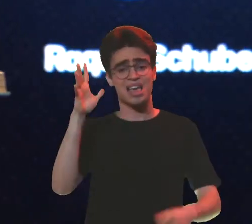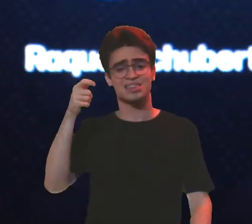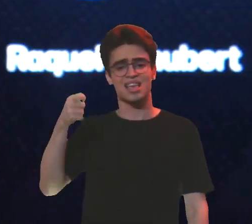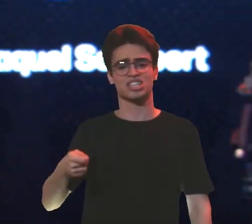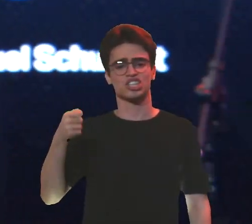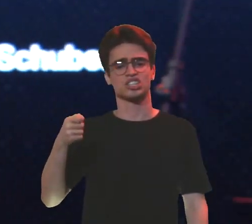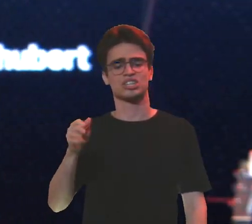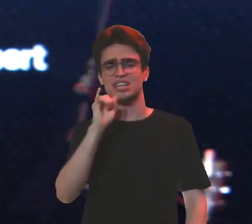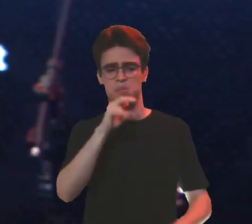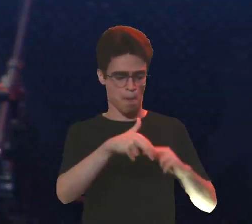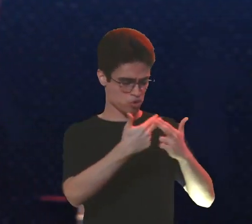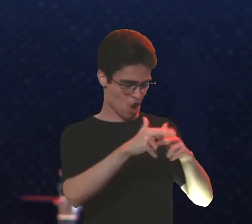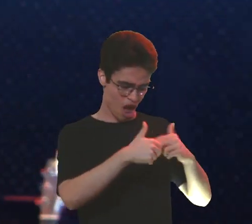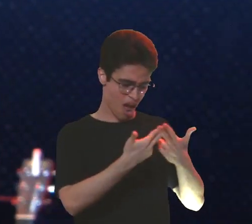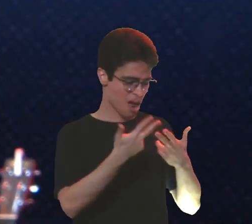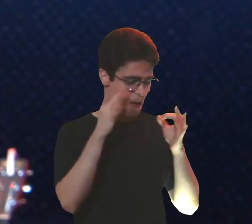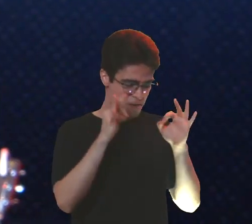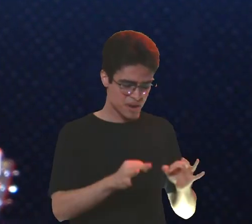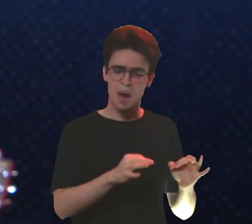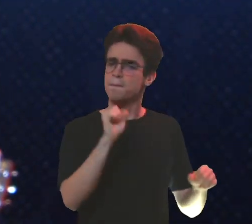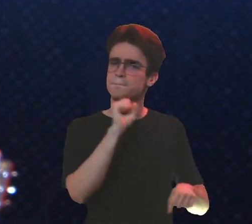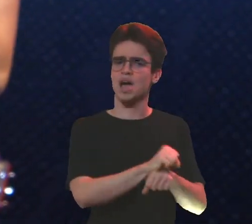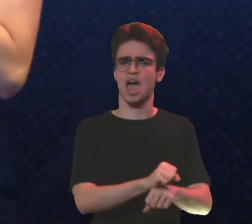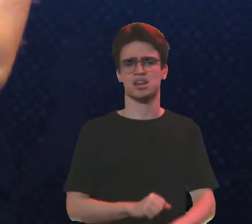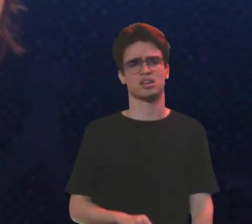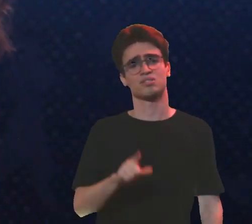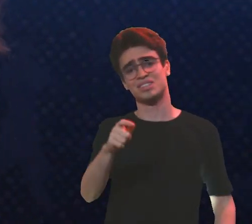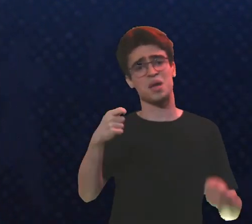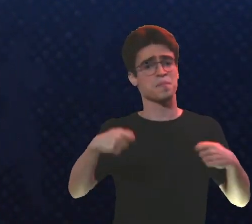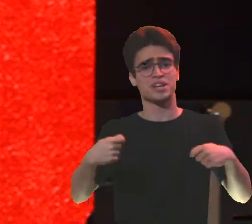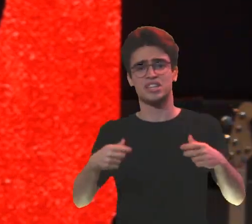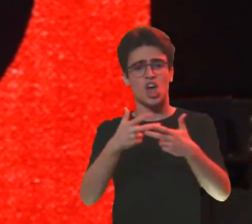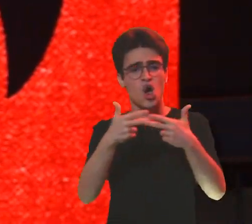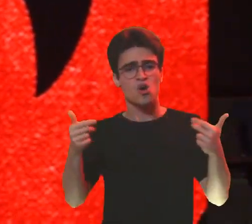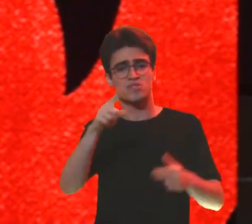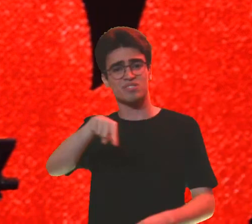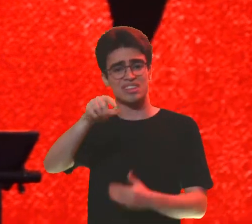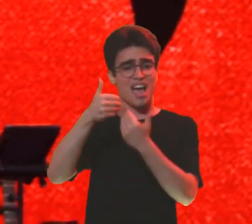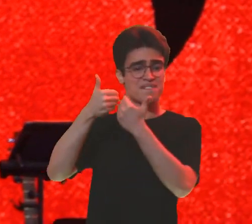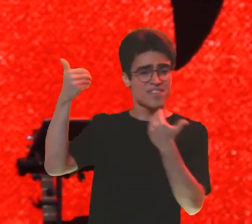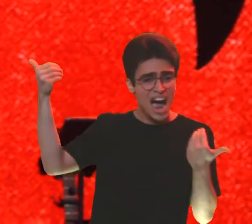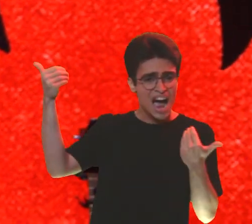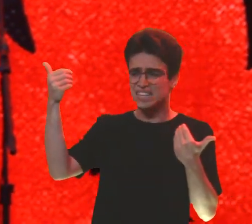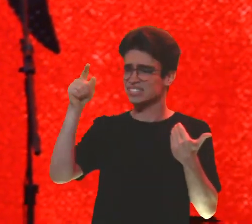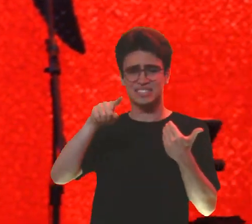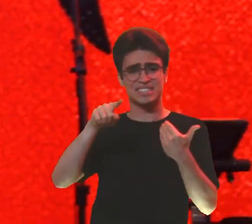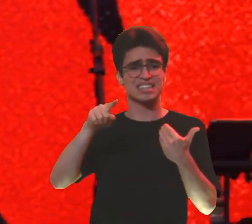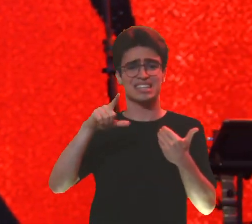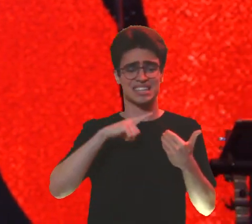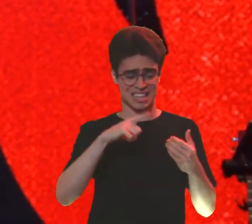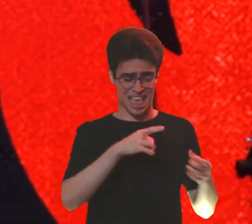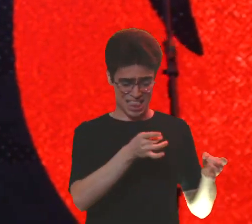parar de consumir pornografia. Decida parar de fazer coisas que te afastam de Deus.